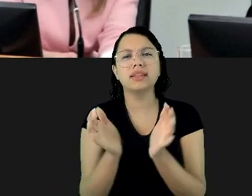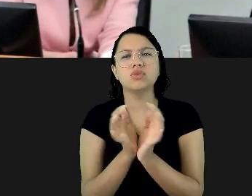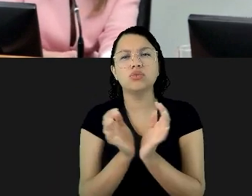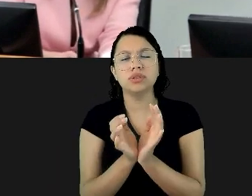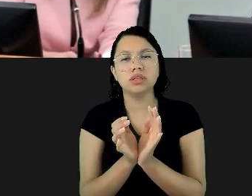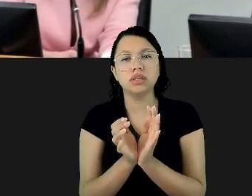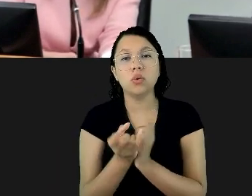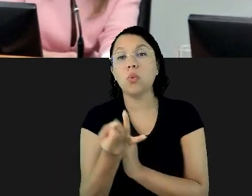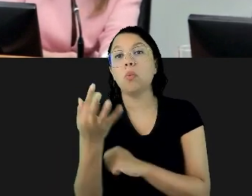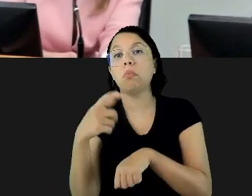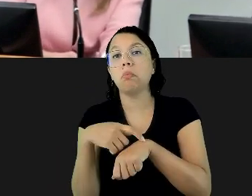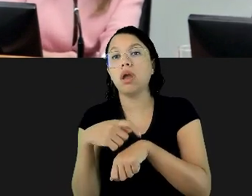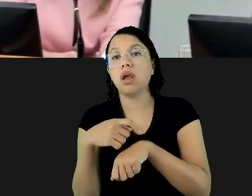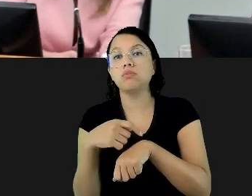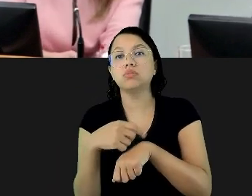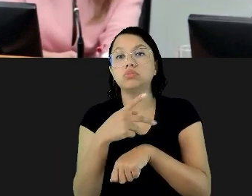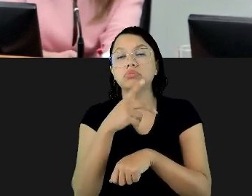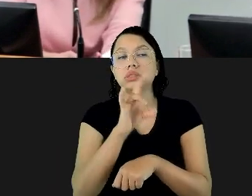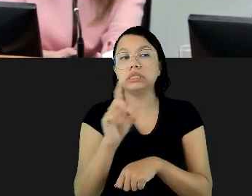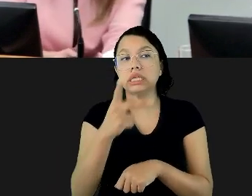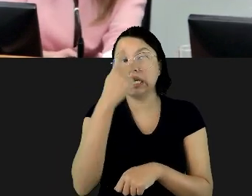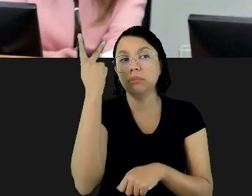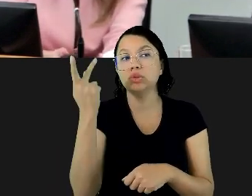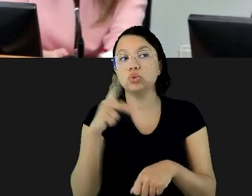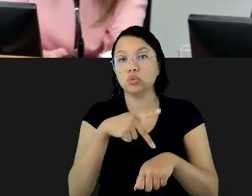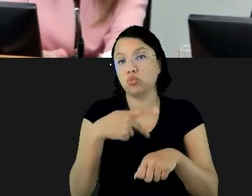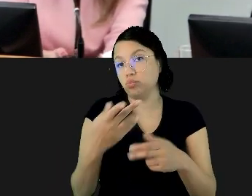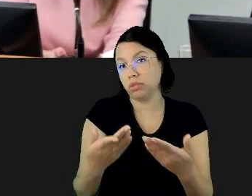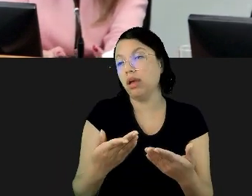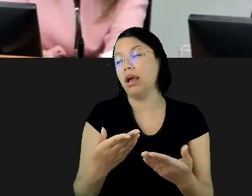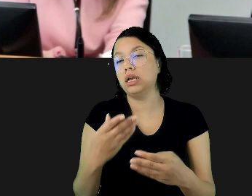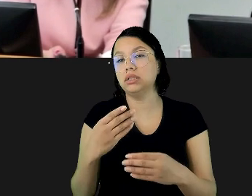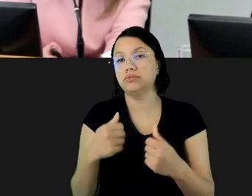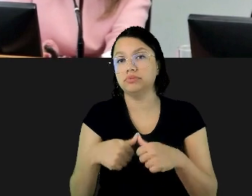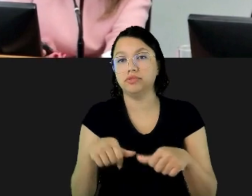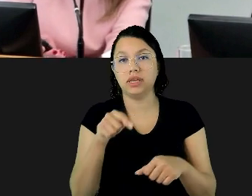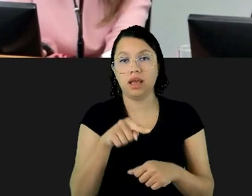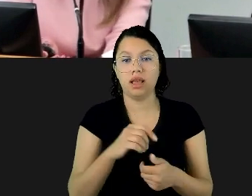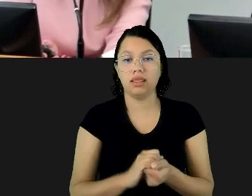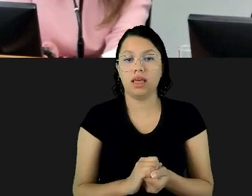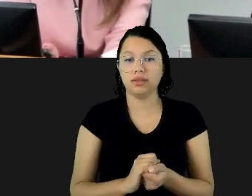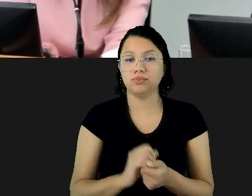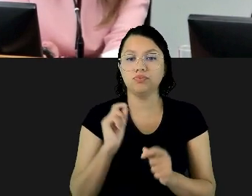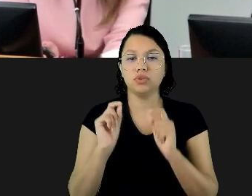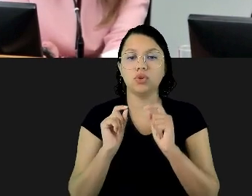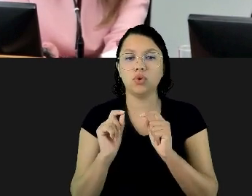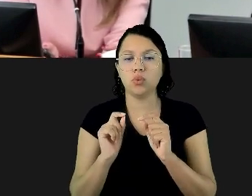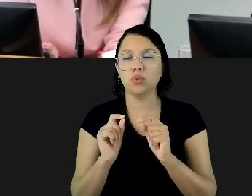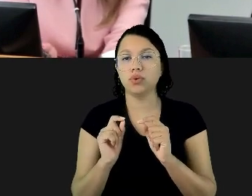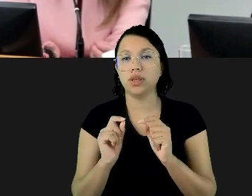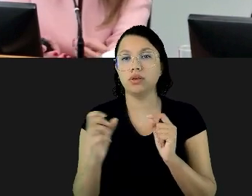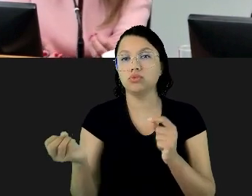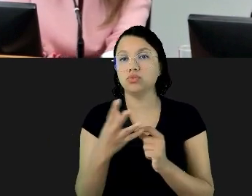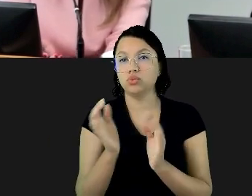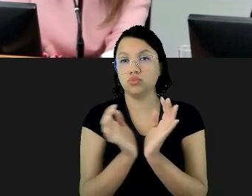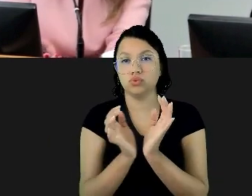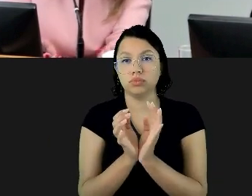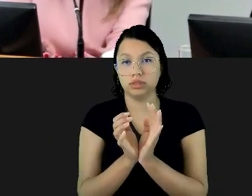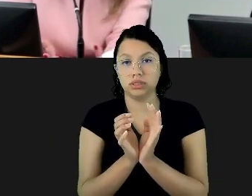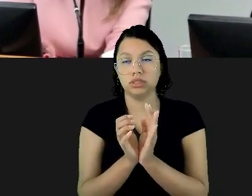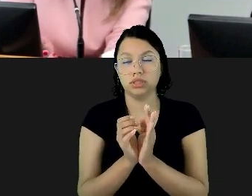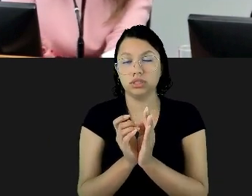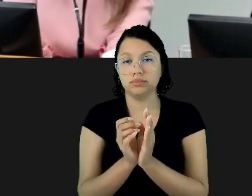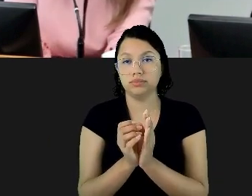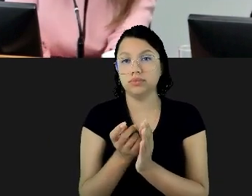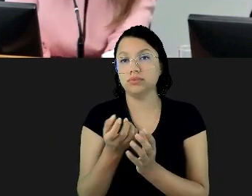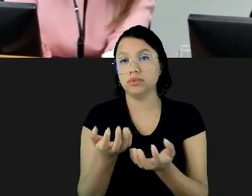vão permanecer ali, e a definição desse novo comitê sugerido de controle e monitoramento, e partilhando